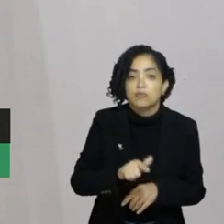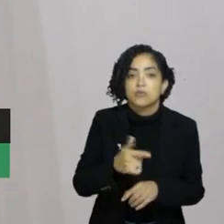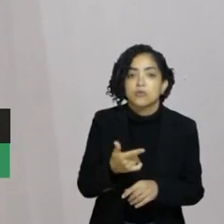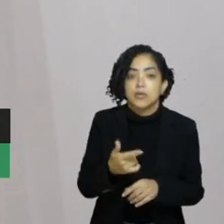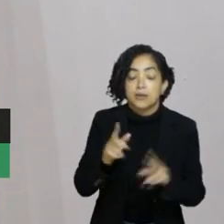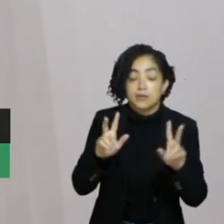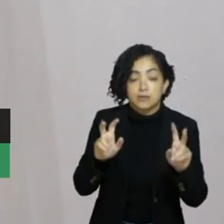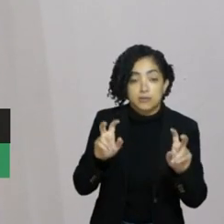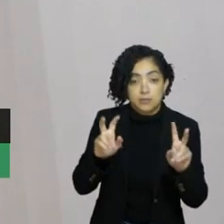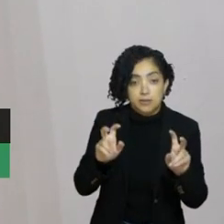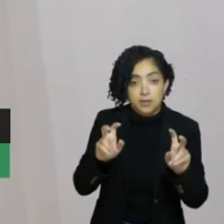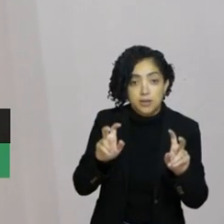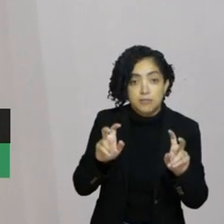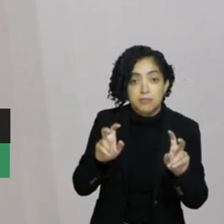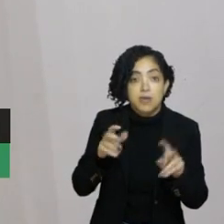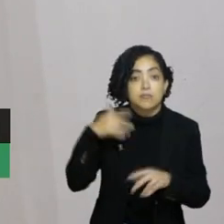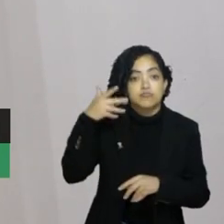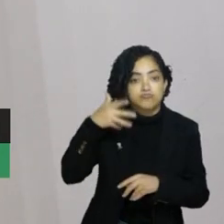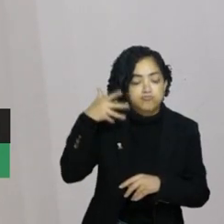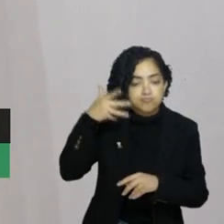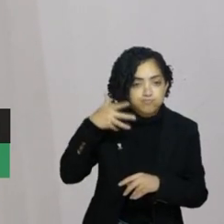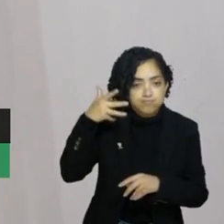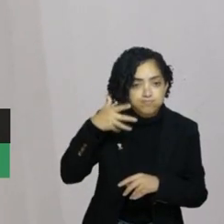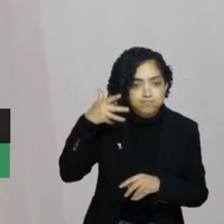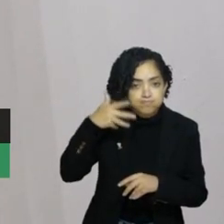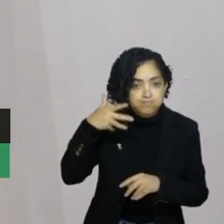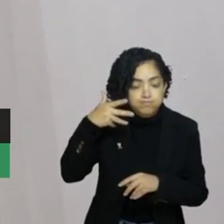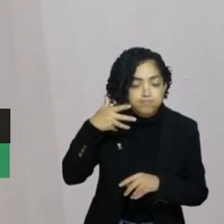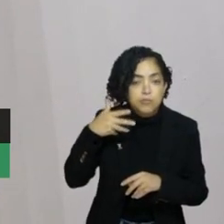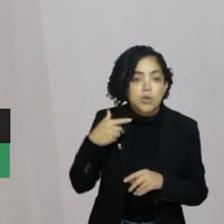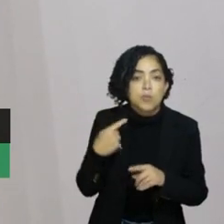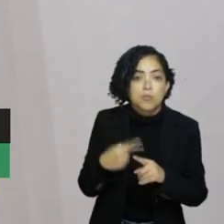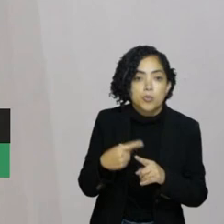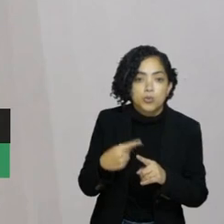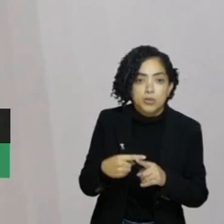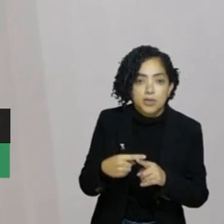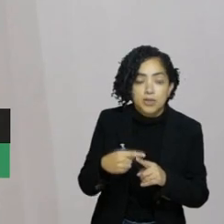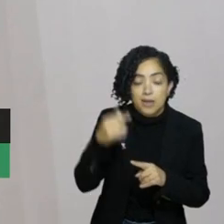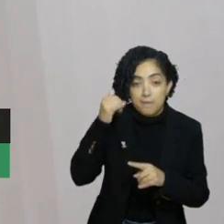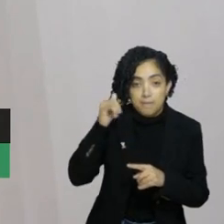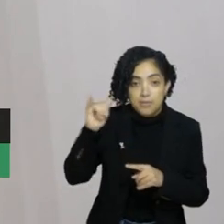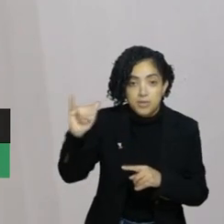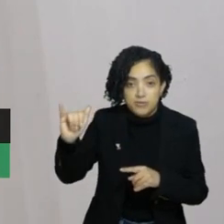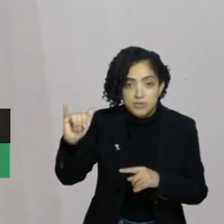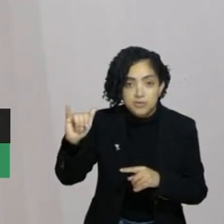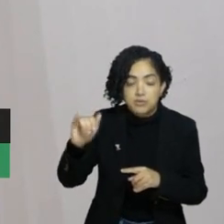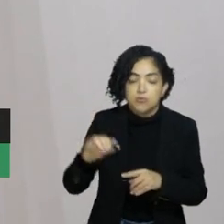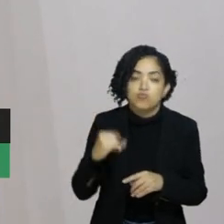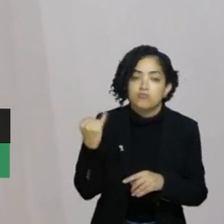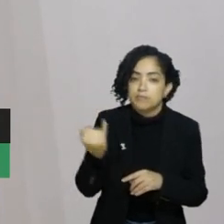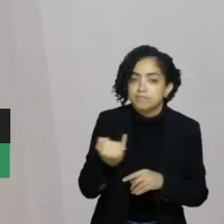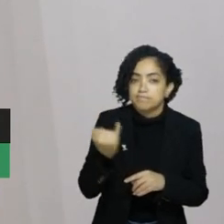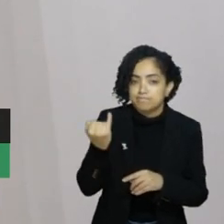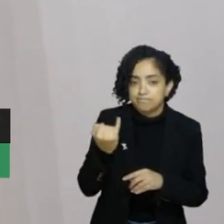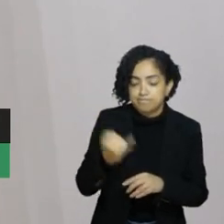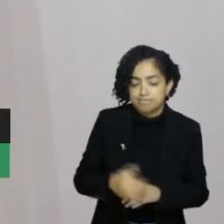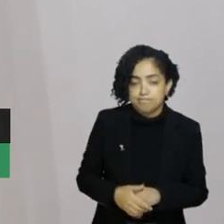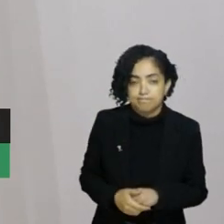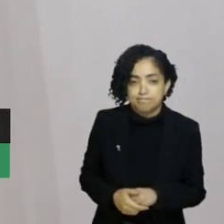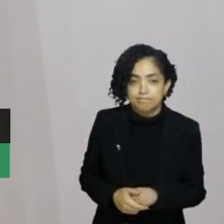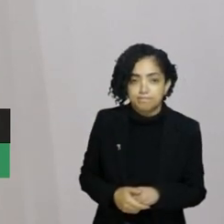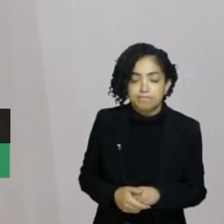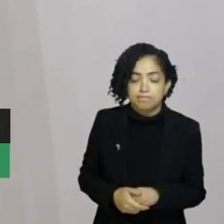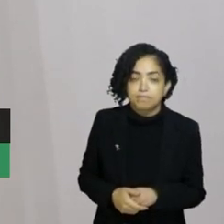tema nos meus discursos, porque sei que a prevenção é essencial.